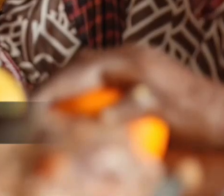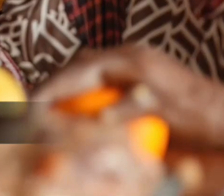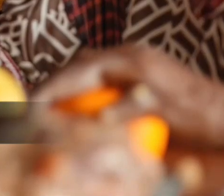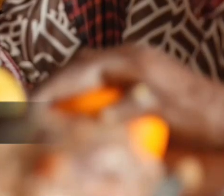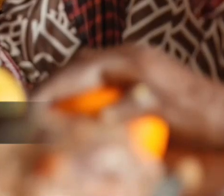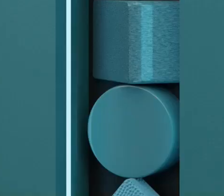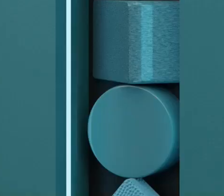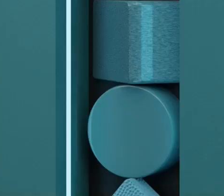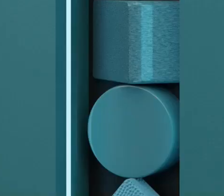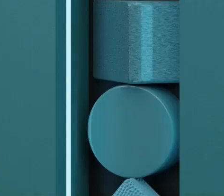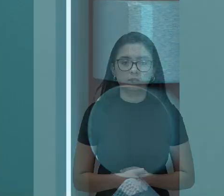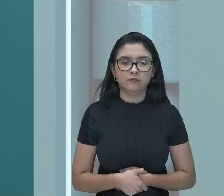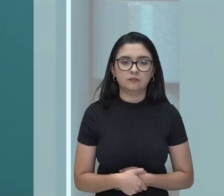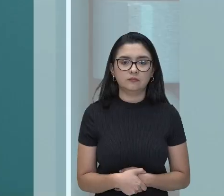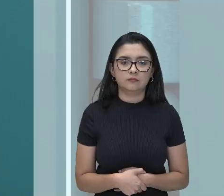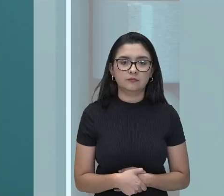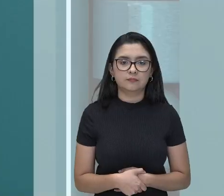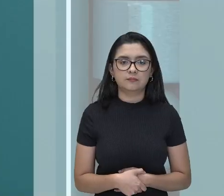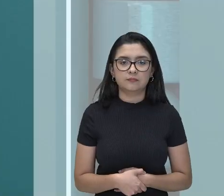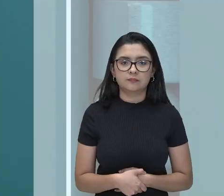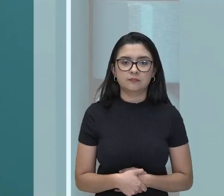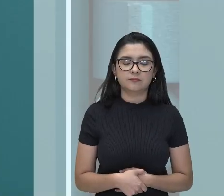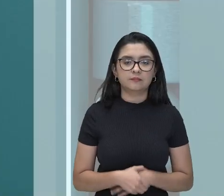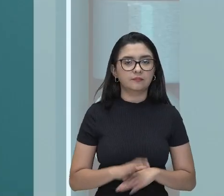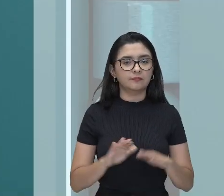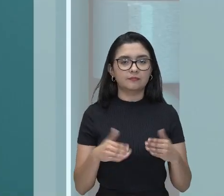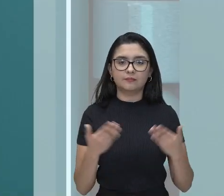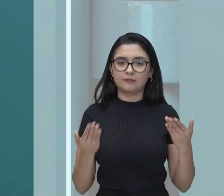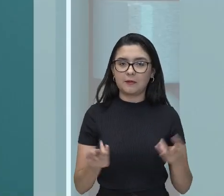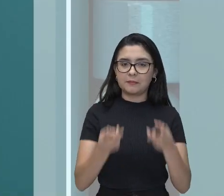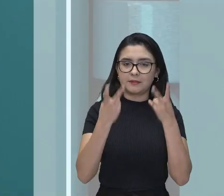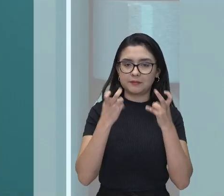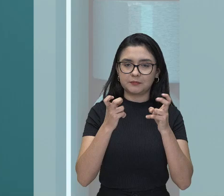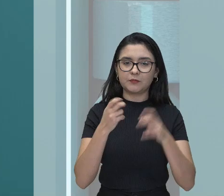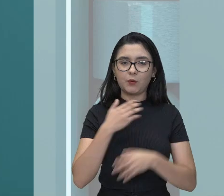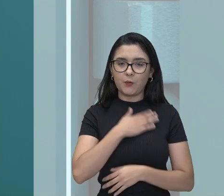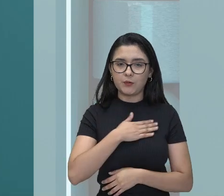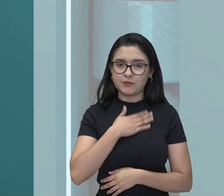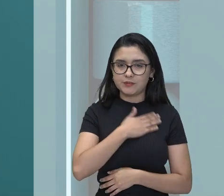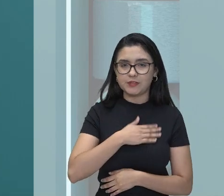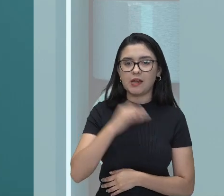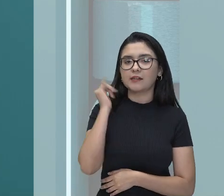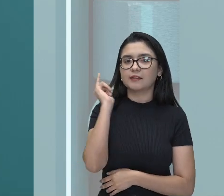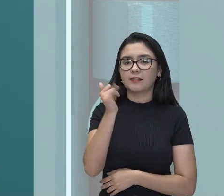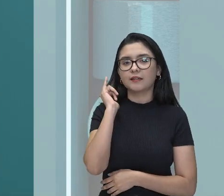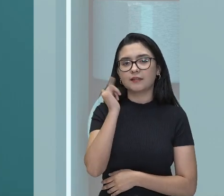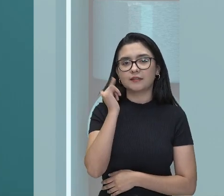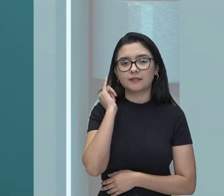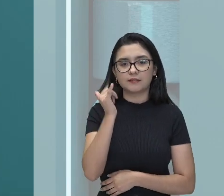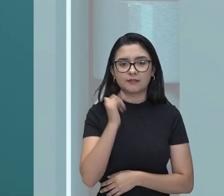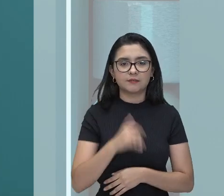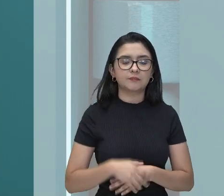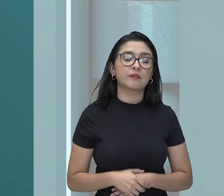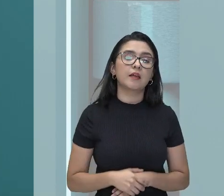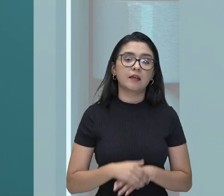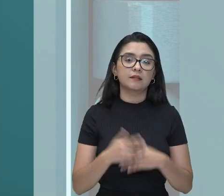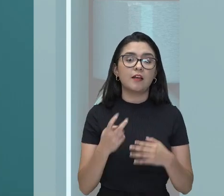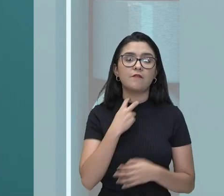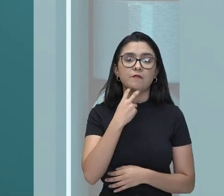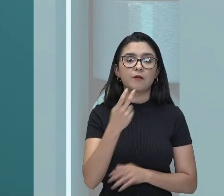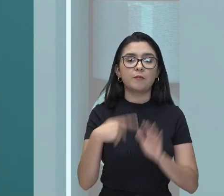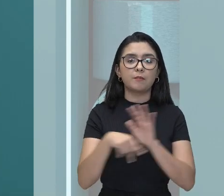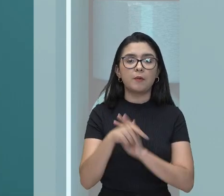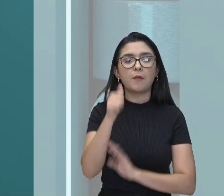pequeña. E aí, perceberam, gostaram dessa narração? Na voz de uma peruana,